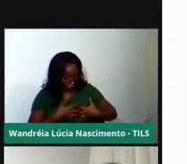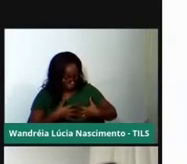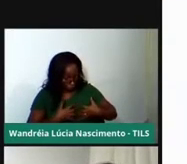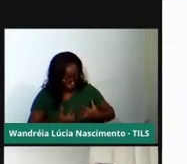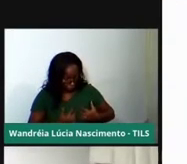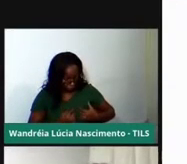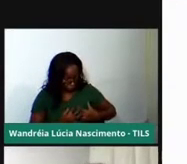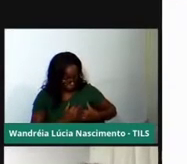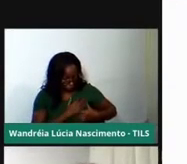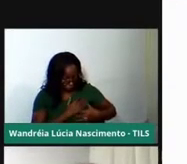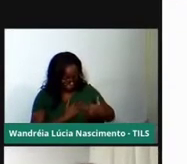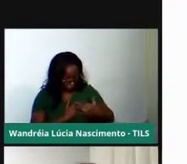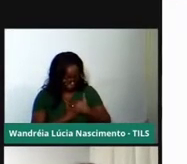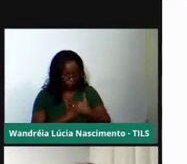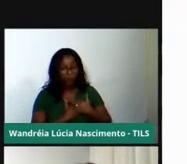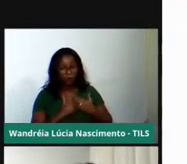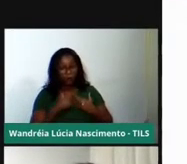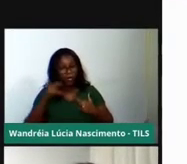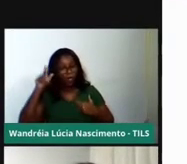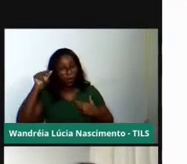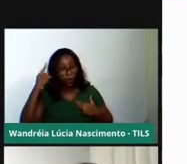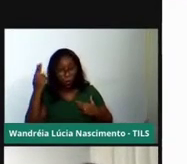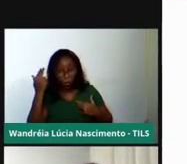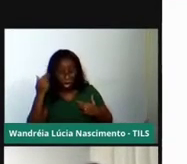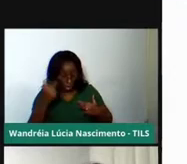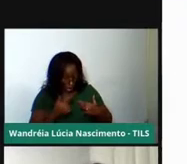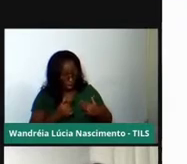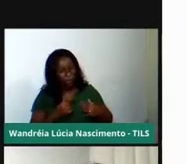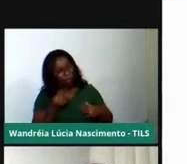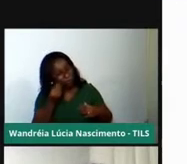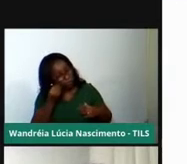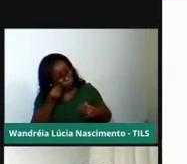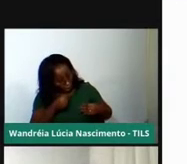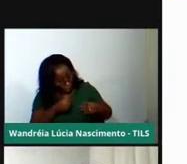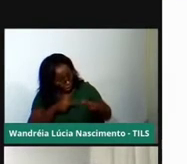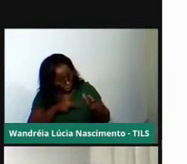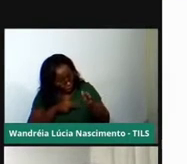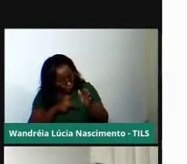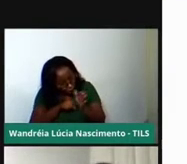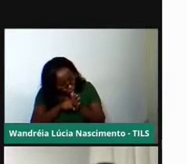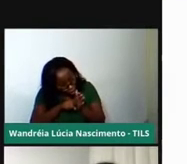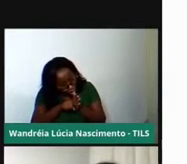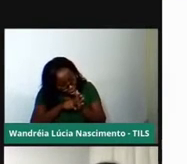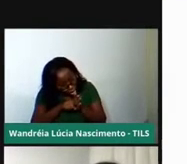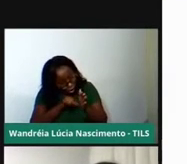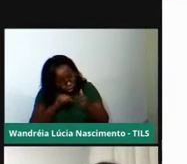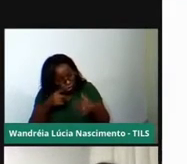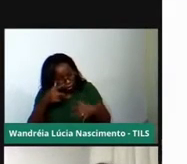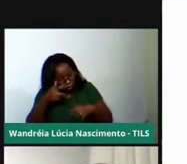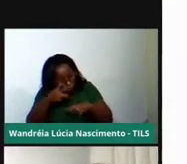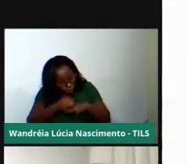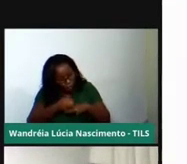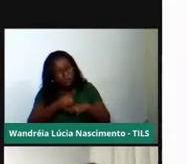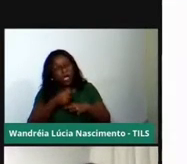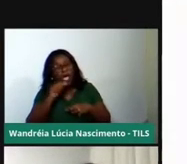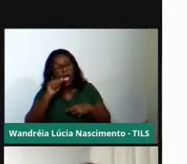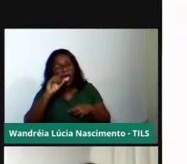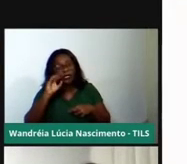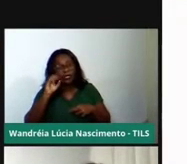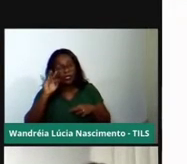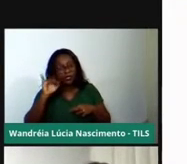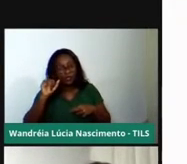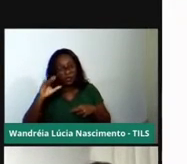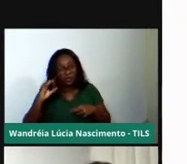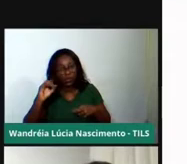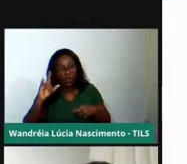alguns experimentos com esses anéis de aorta, ora quando você aplicava a acetilcolina nesses anéis isolados,